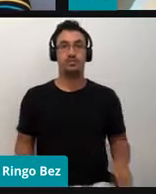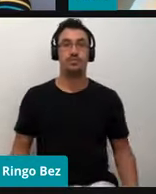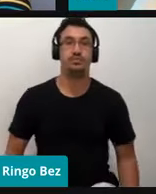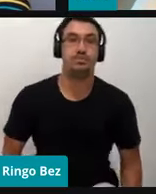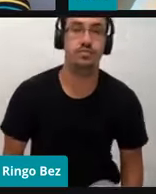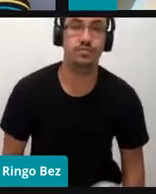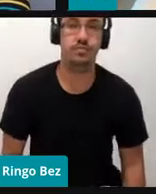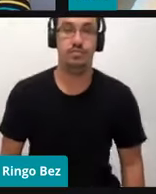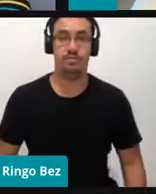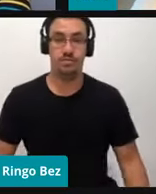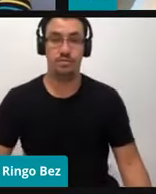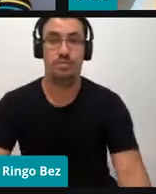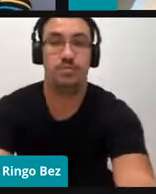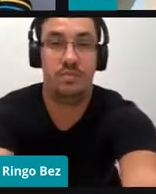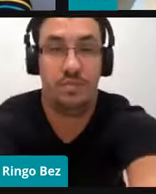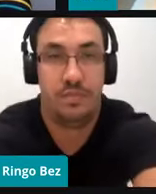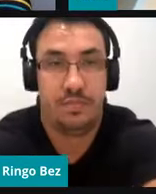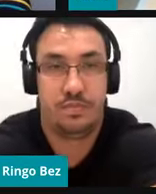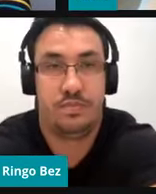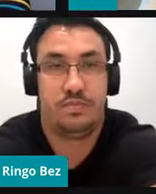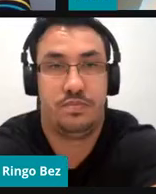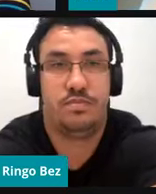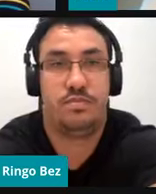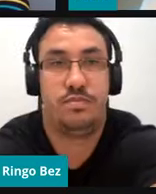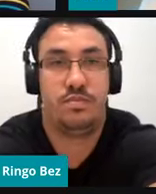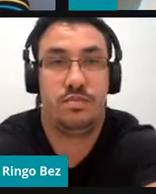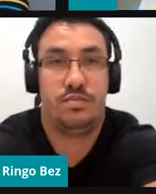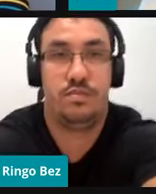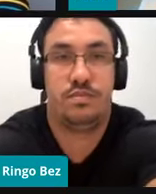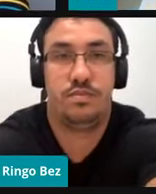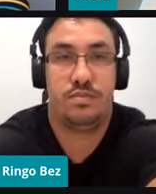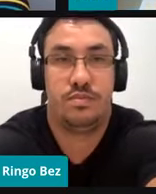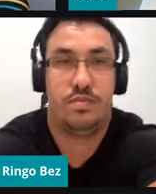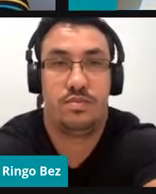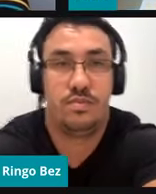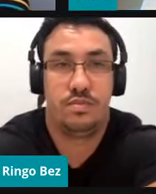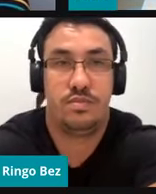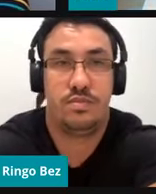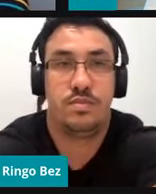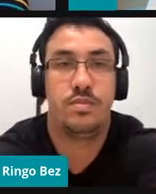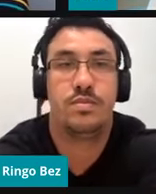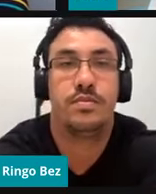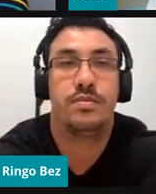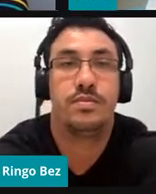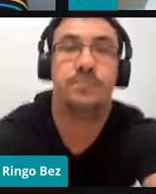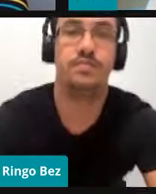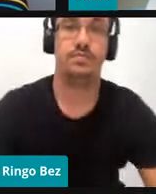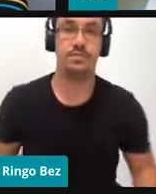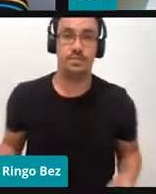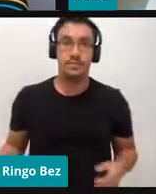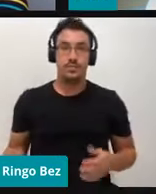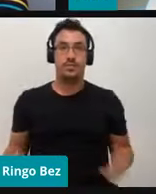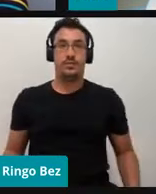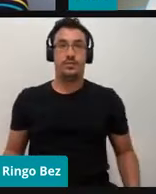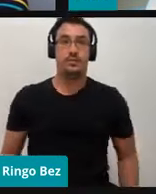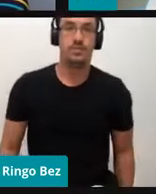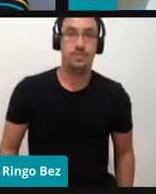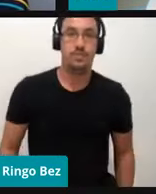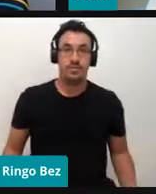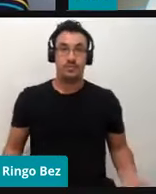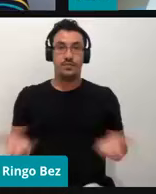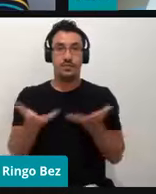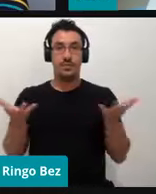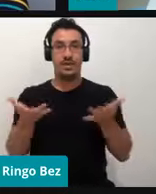um pouquinho em segundo plano nos noticiários. Se vocês pegarem nas últimas semanas, a gente viu várias notícias, eu vou ler algumas aqui